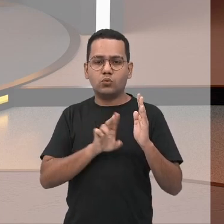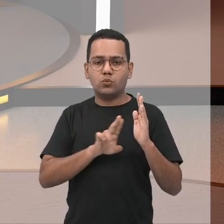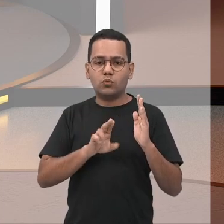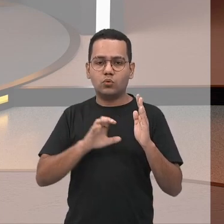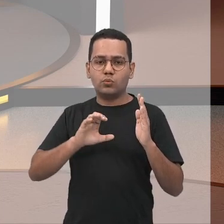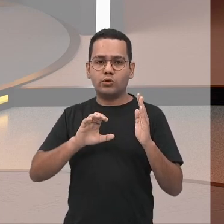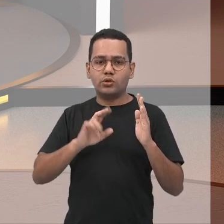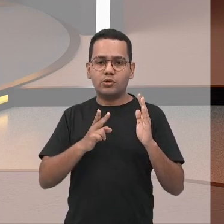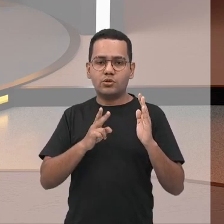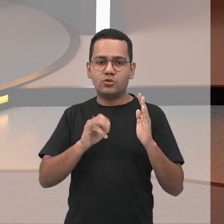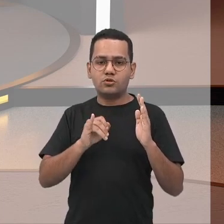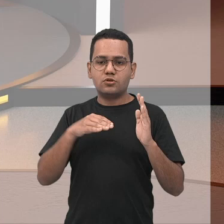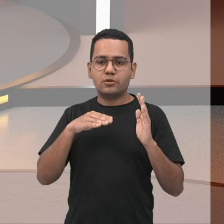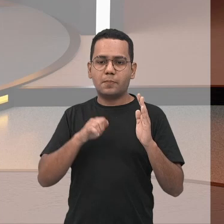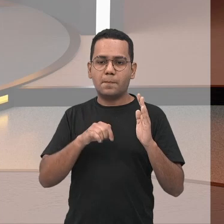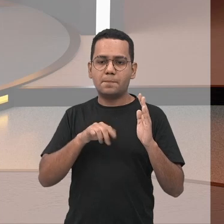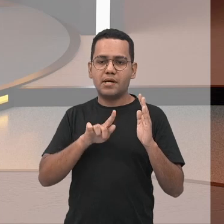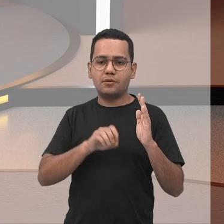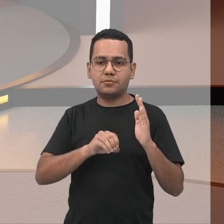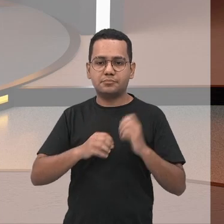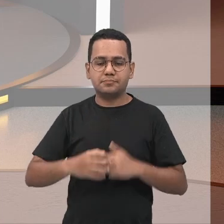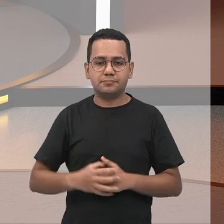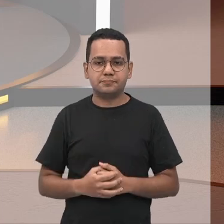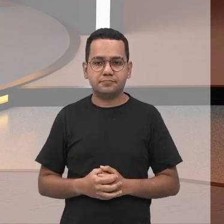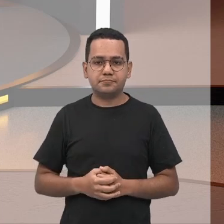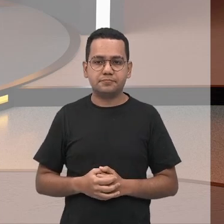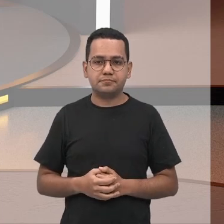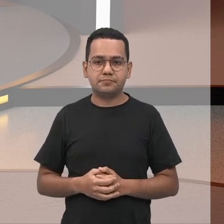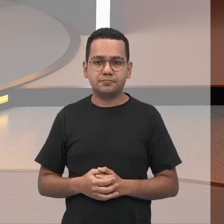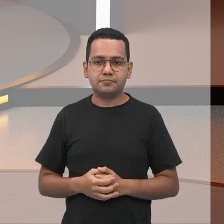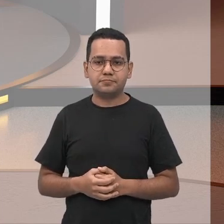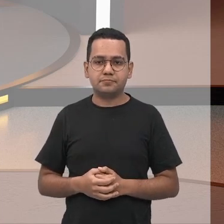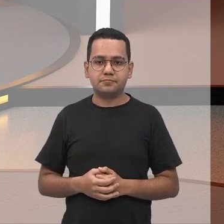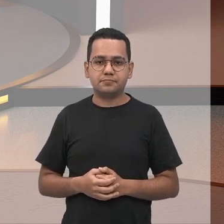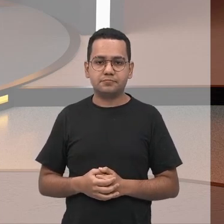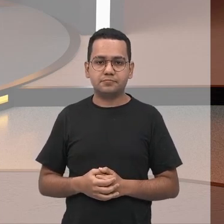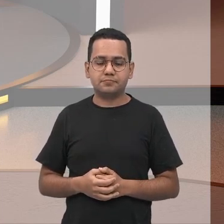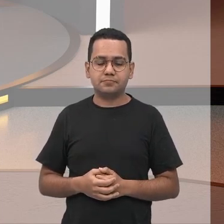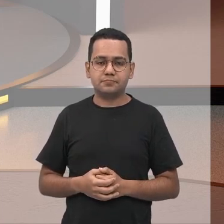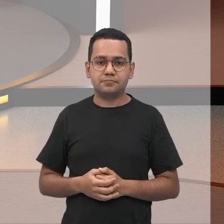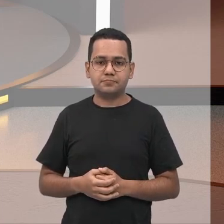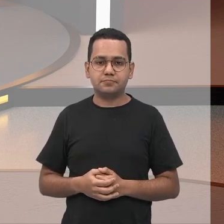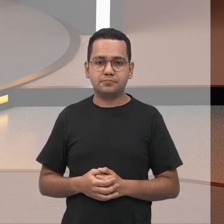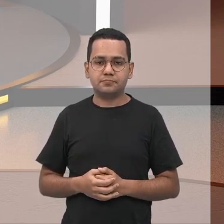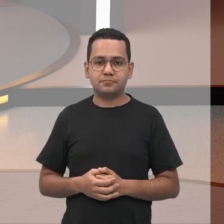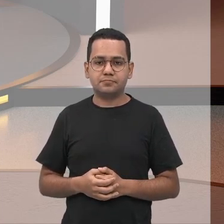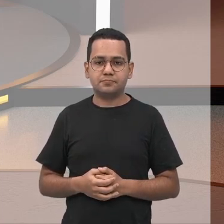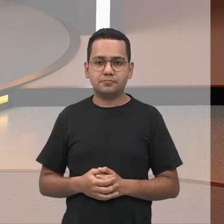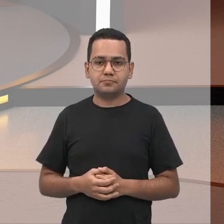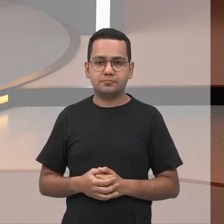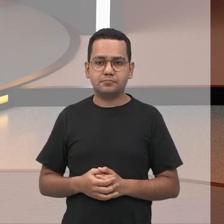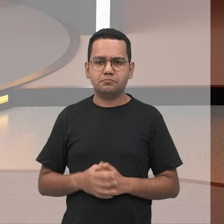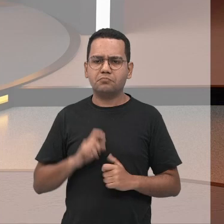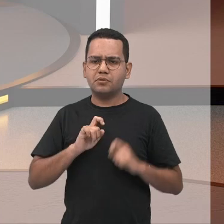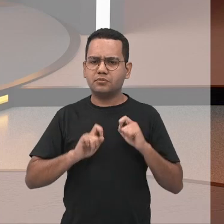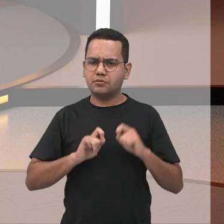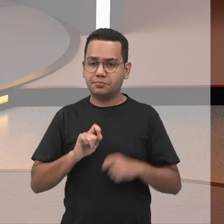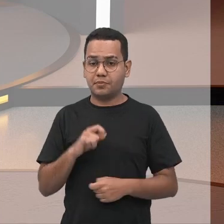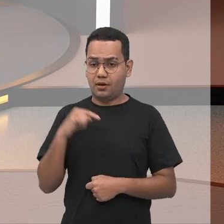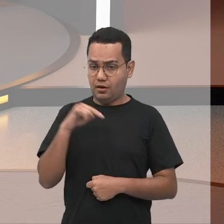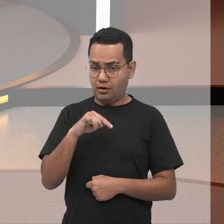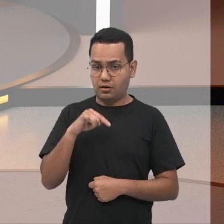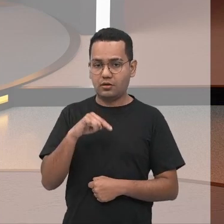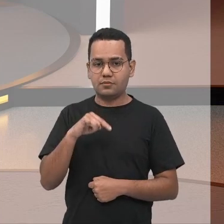Partido Liberal Moderado, também chamado de Chimango. O que era? Era um partido da